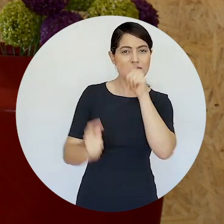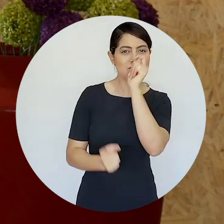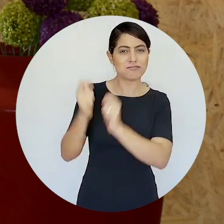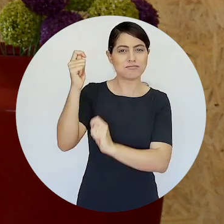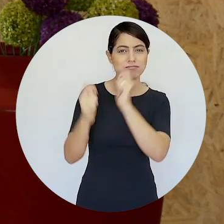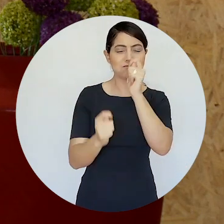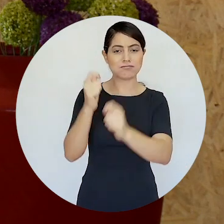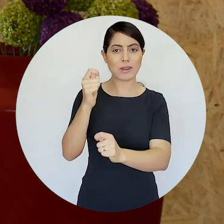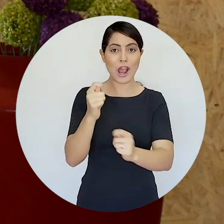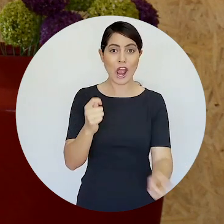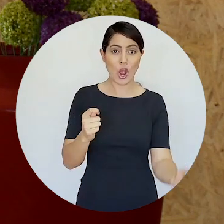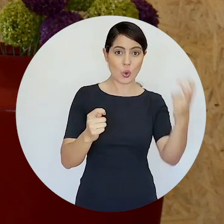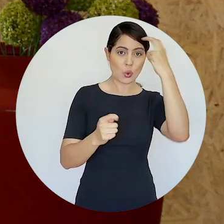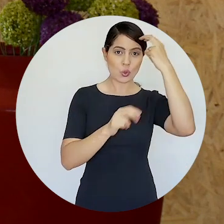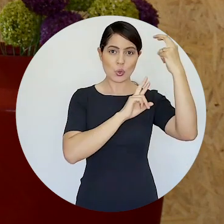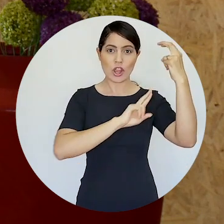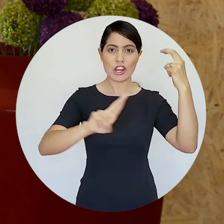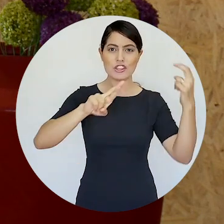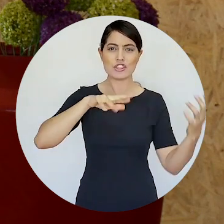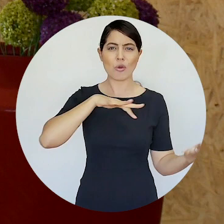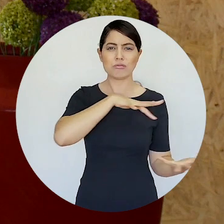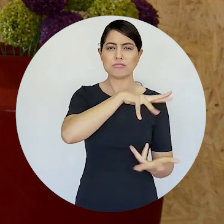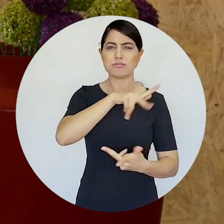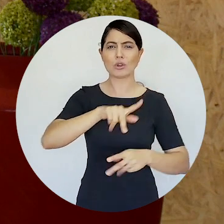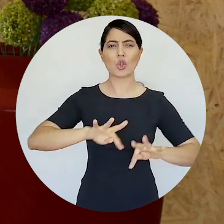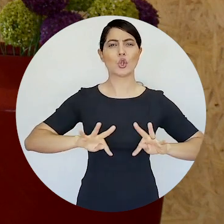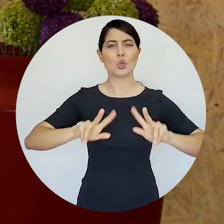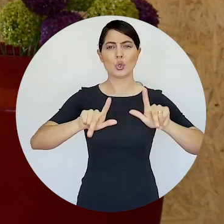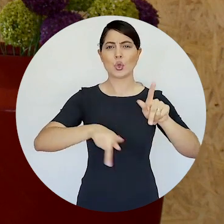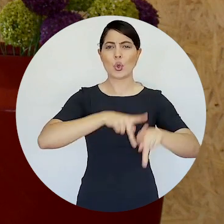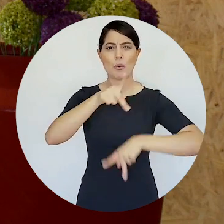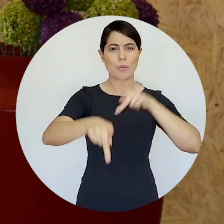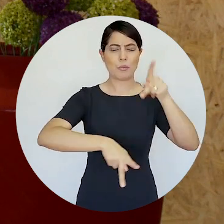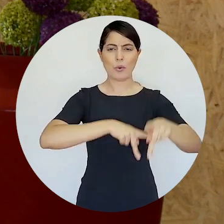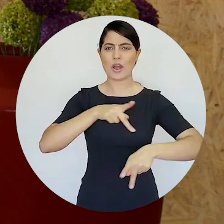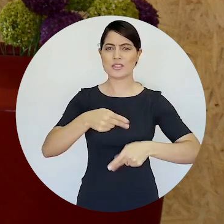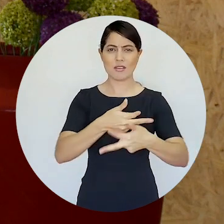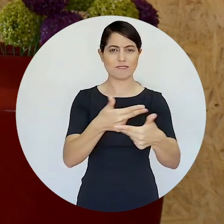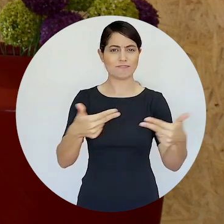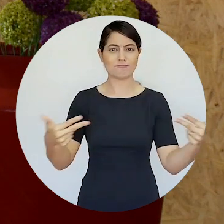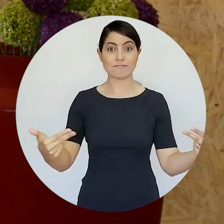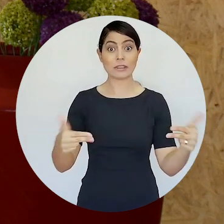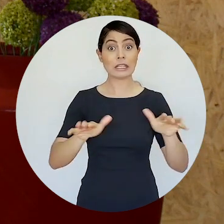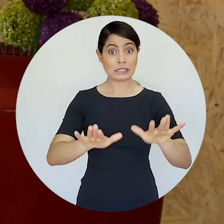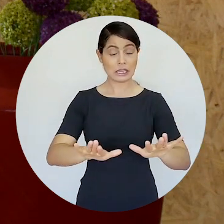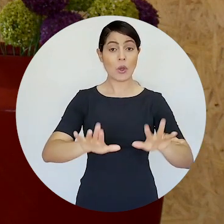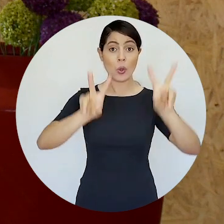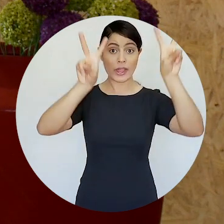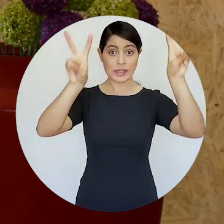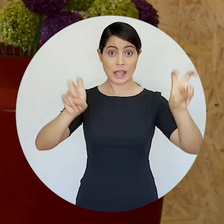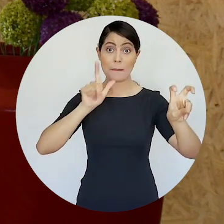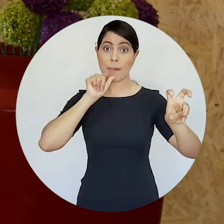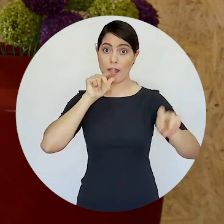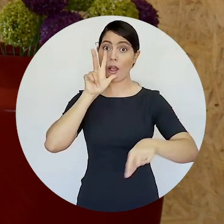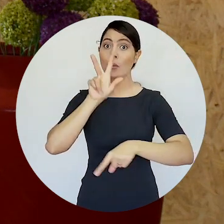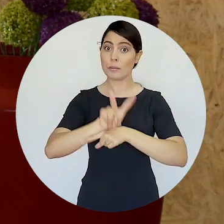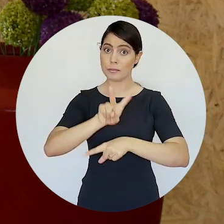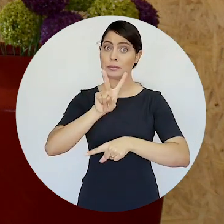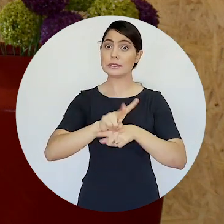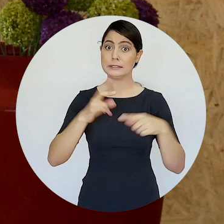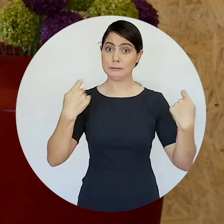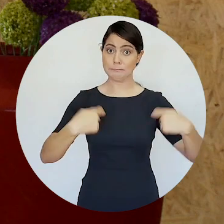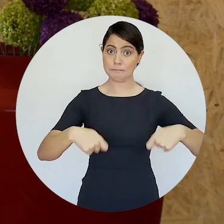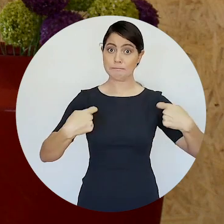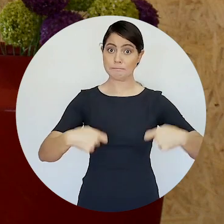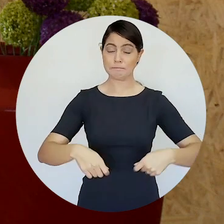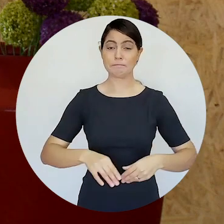desenvolvimento agrícola e industrial aos valores culturais e religiosos de todos os povos. É indispensável frisar a